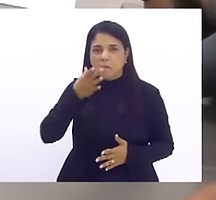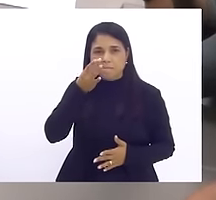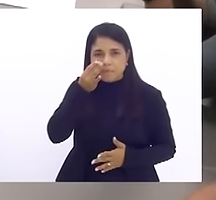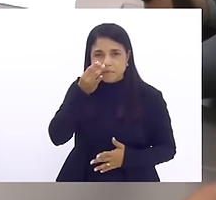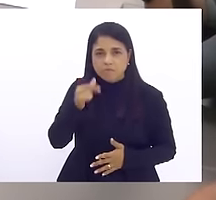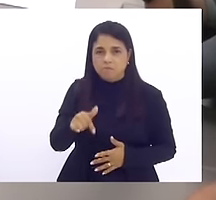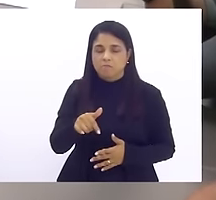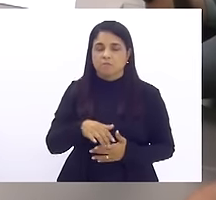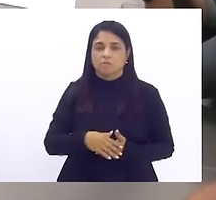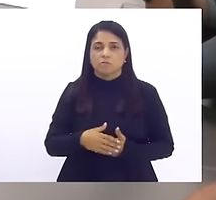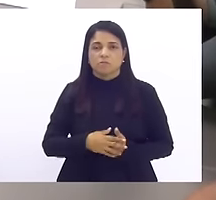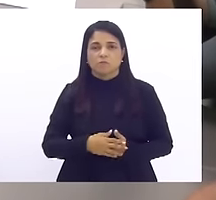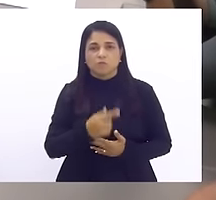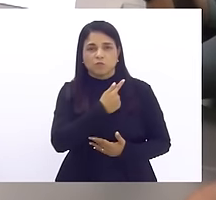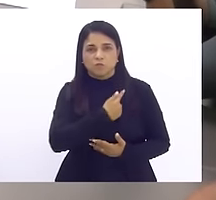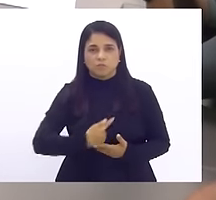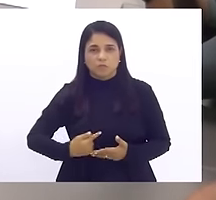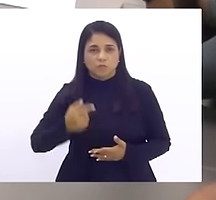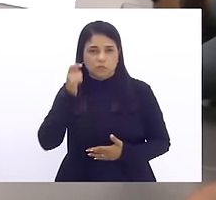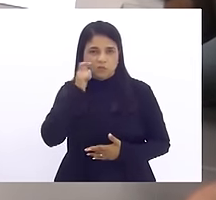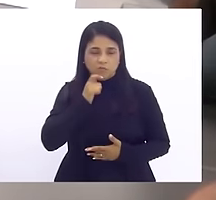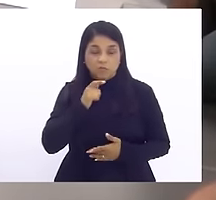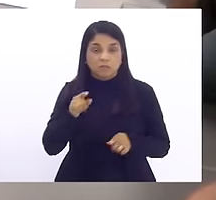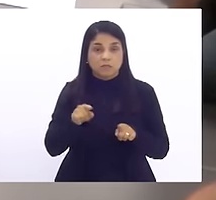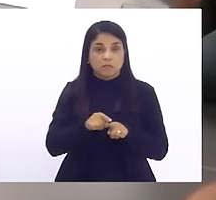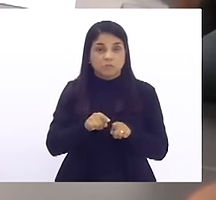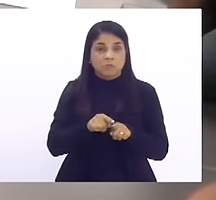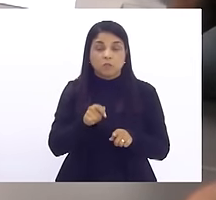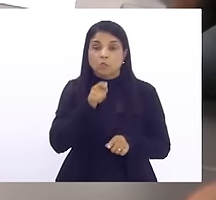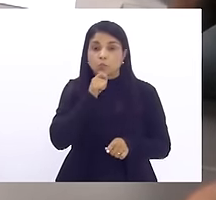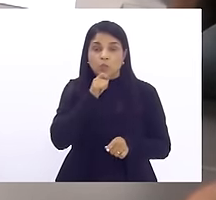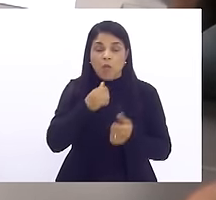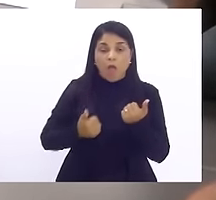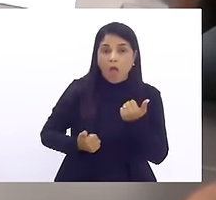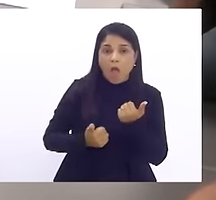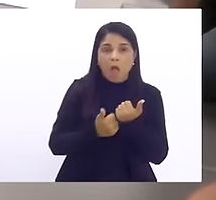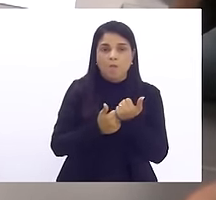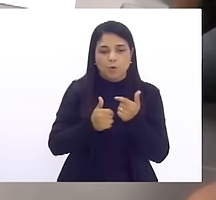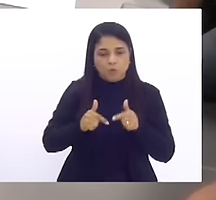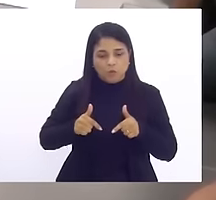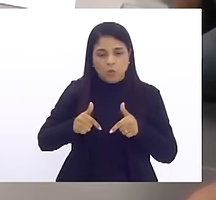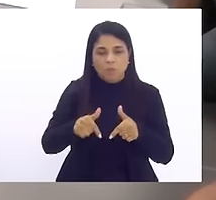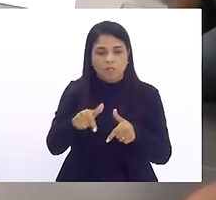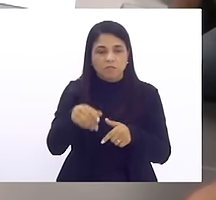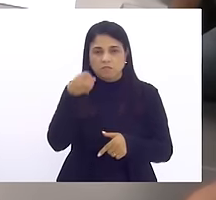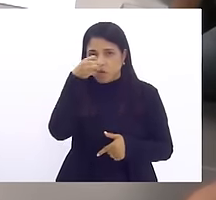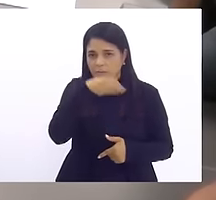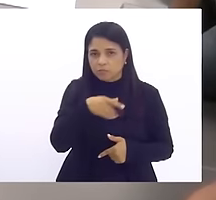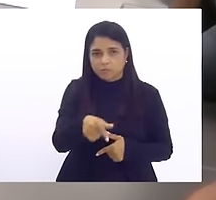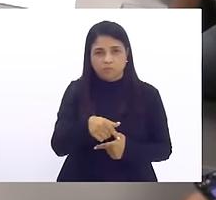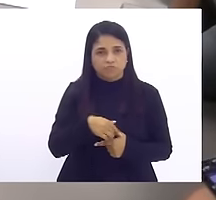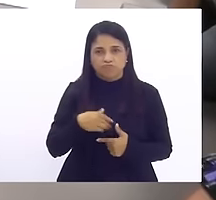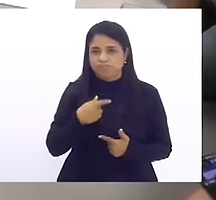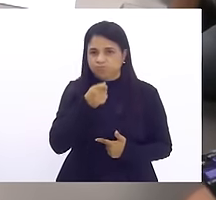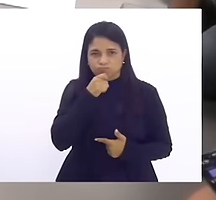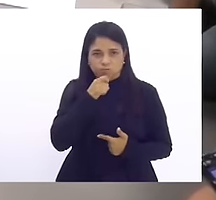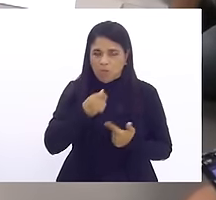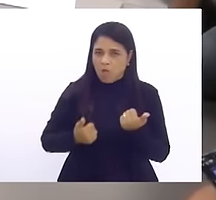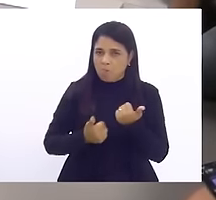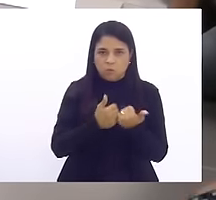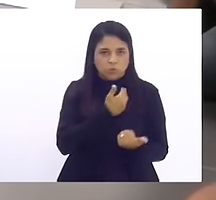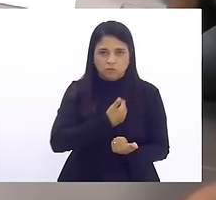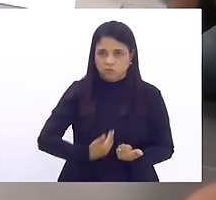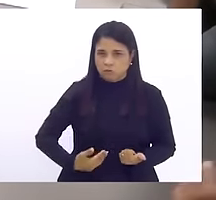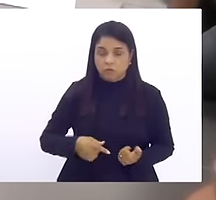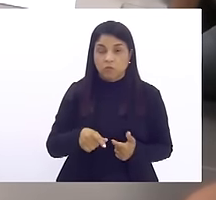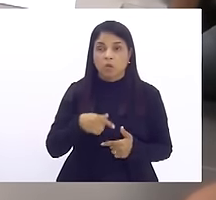teve do governo Cláudio Carlos como também não tem agora o apoio dele nessas operações Ilegais E aí Alan eu quero